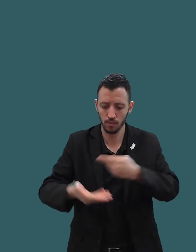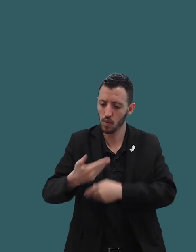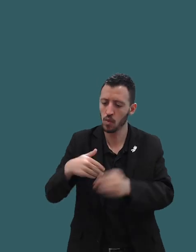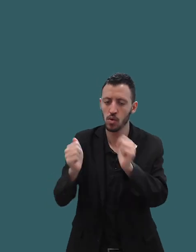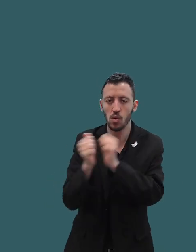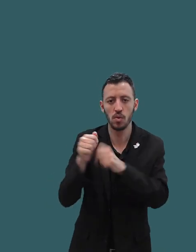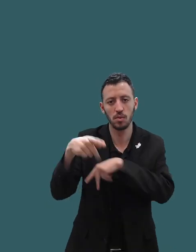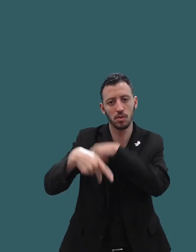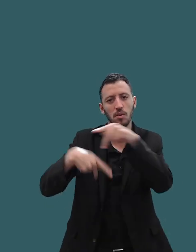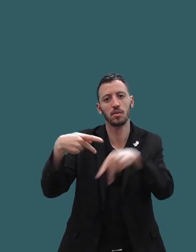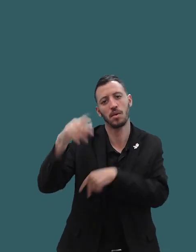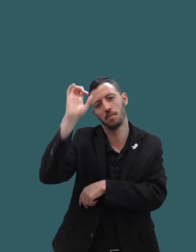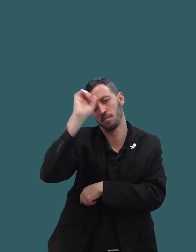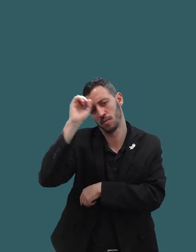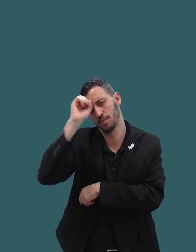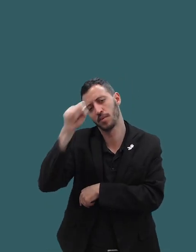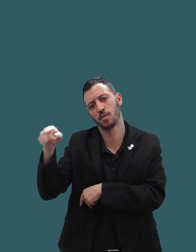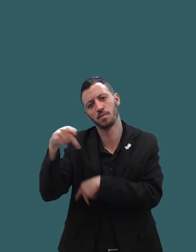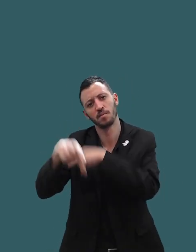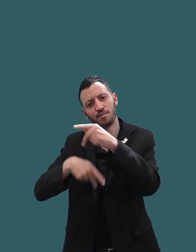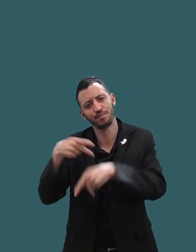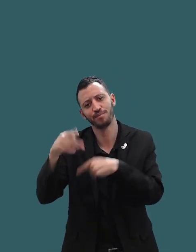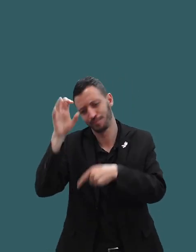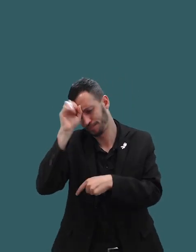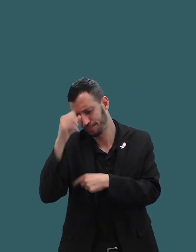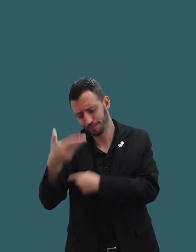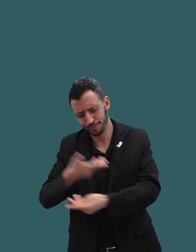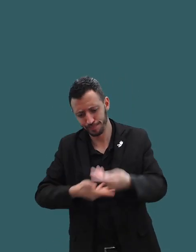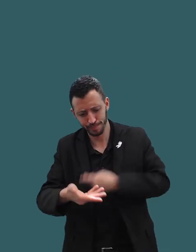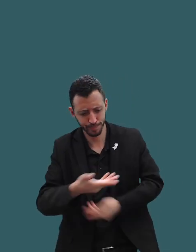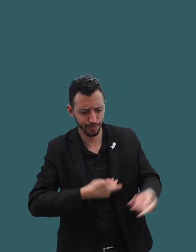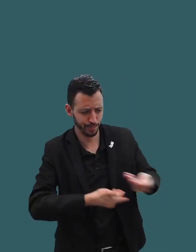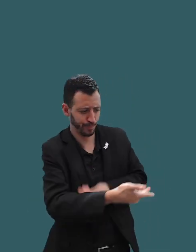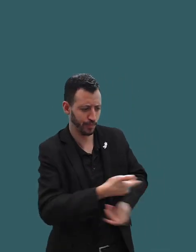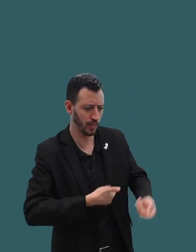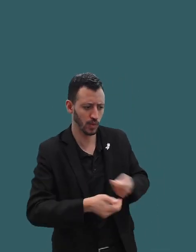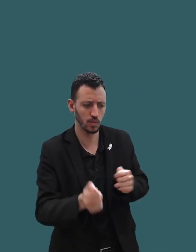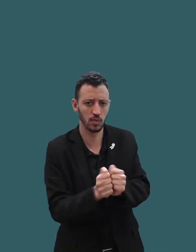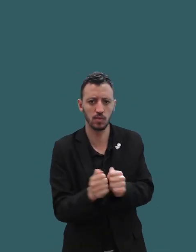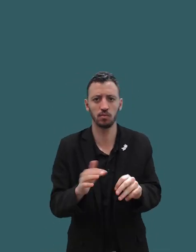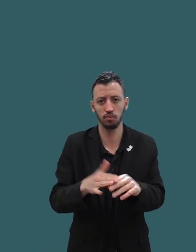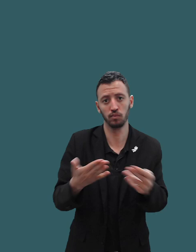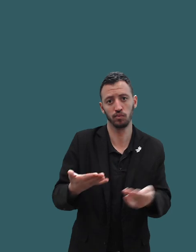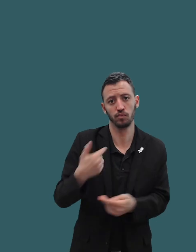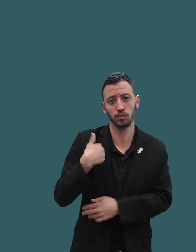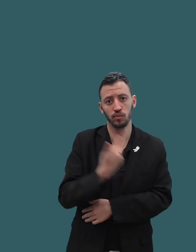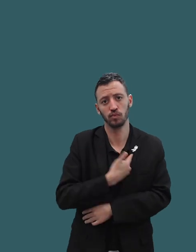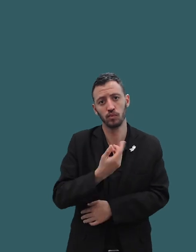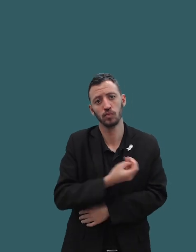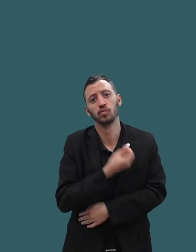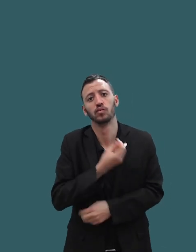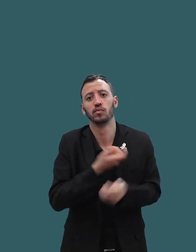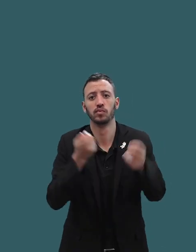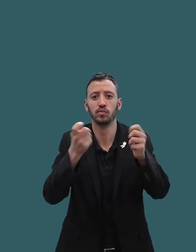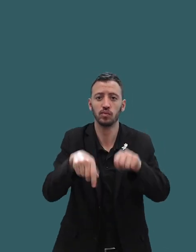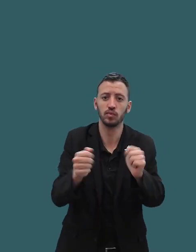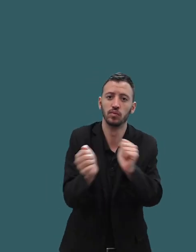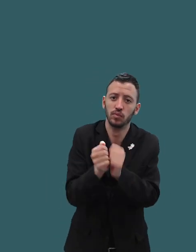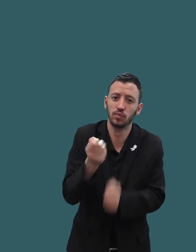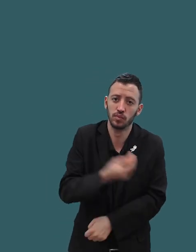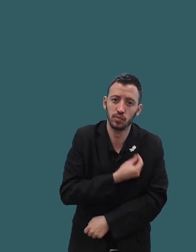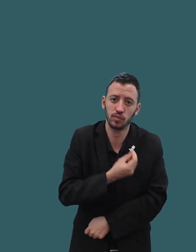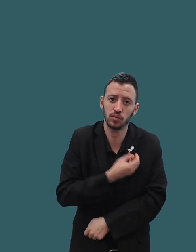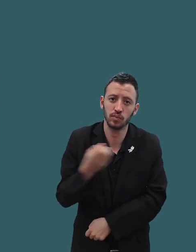povo e aprende com o povo. Aprende como é que um povo sobrevive em condições inóspitas. Ele só sobrevive em